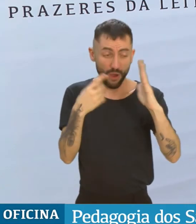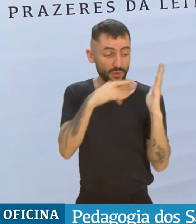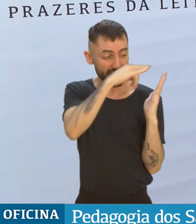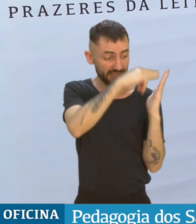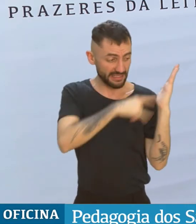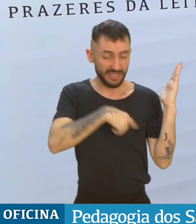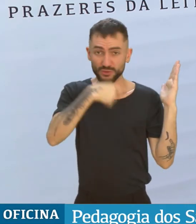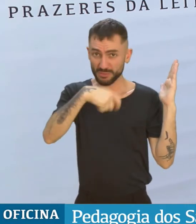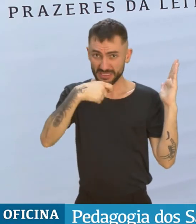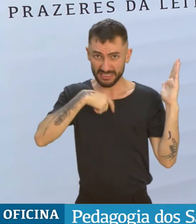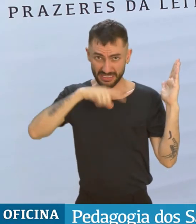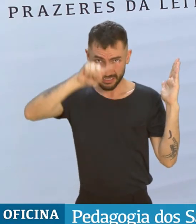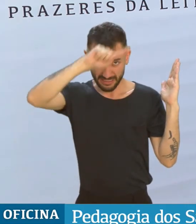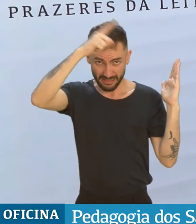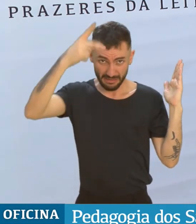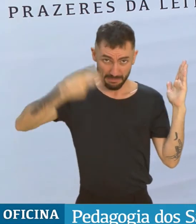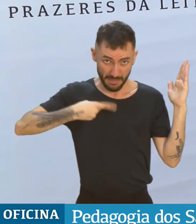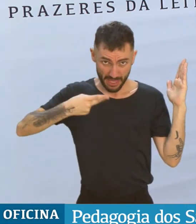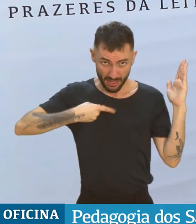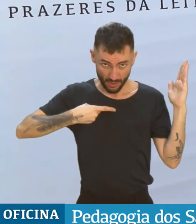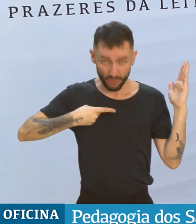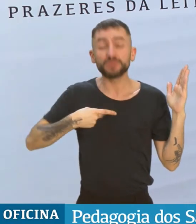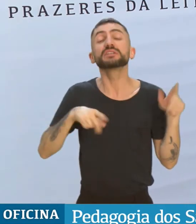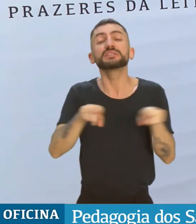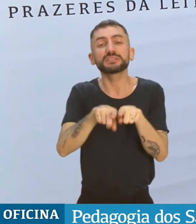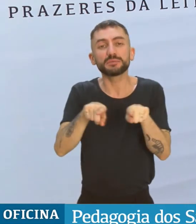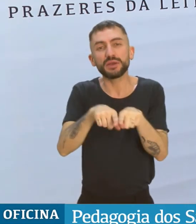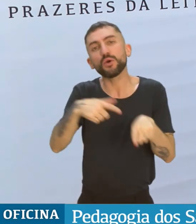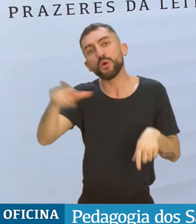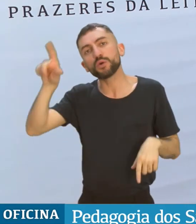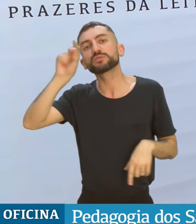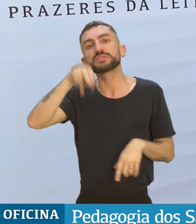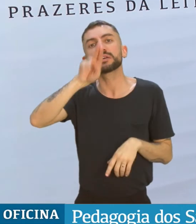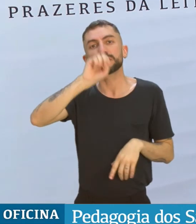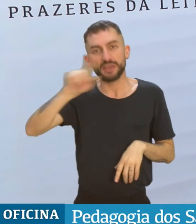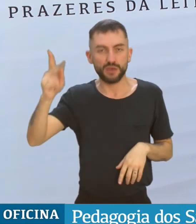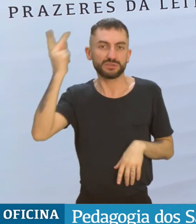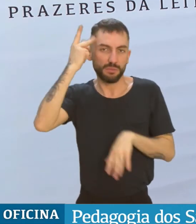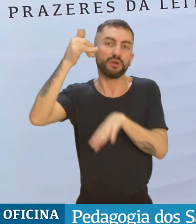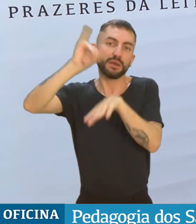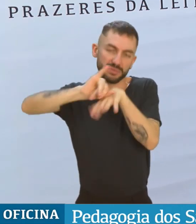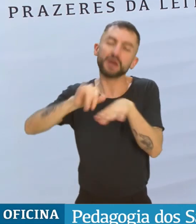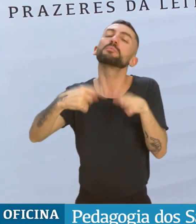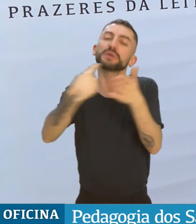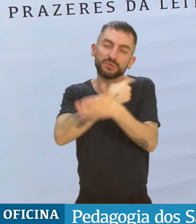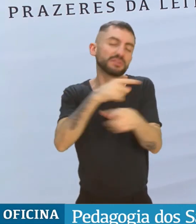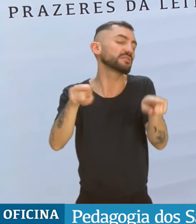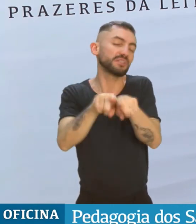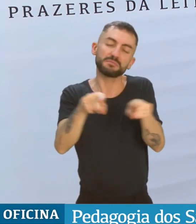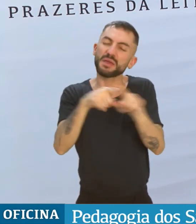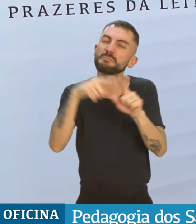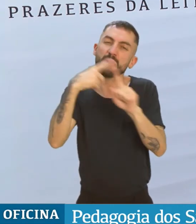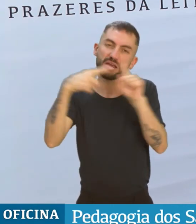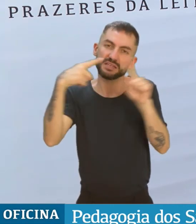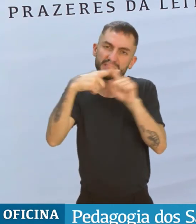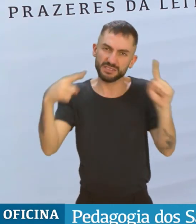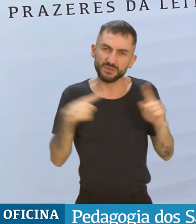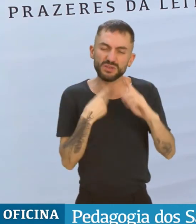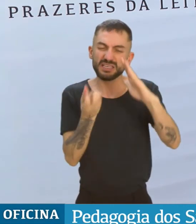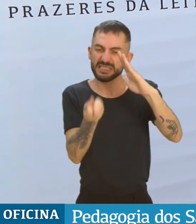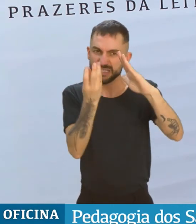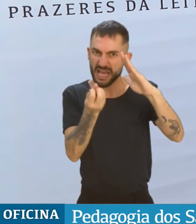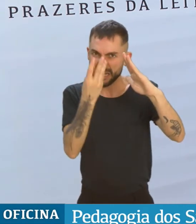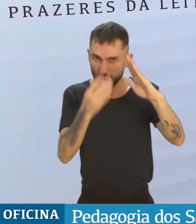tem a pergunta do Daniel, daqui de São Paulo, SP, que são perguntas similares aí. No sarau a leitura não precisa ser